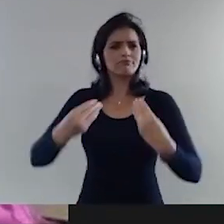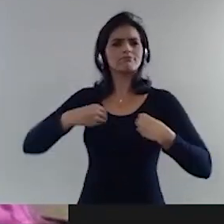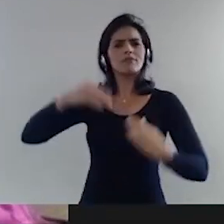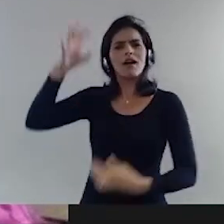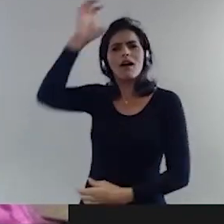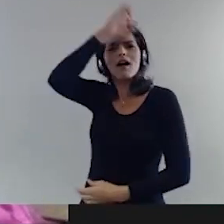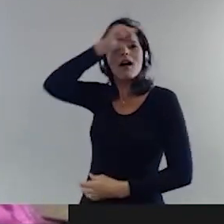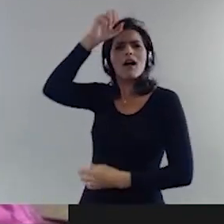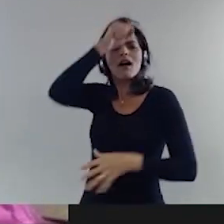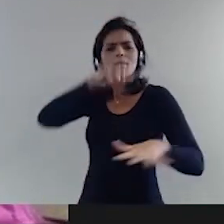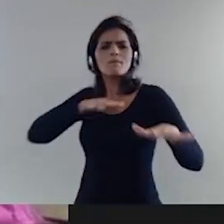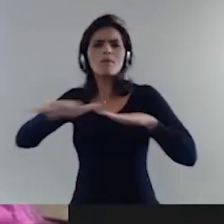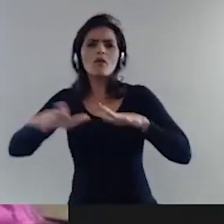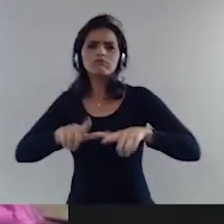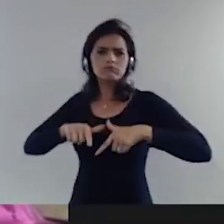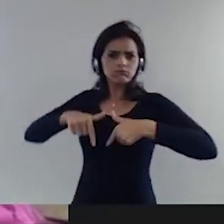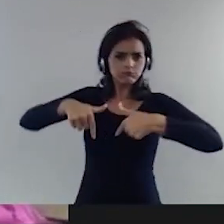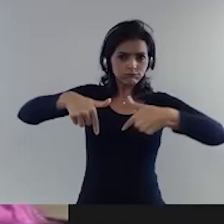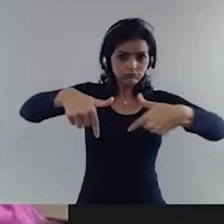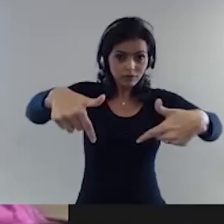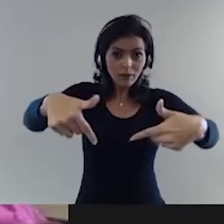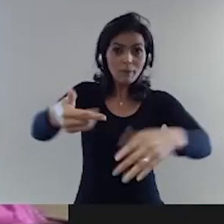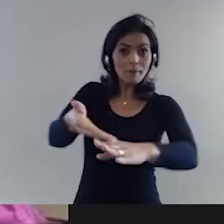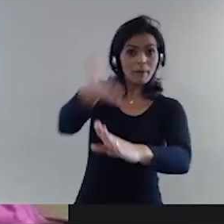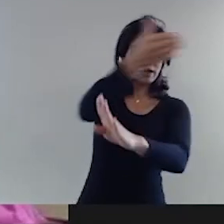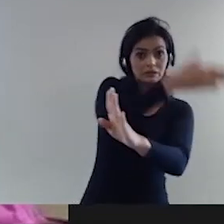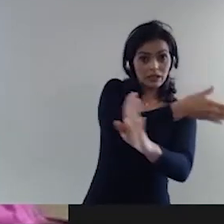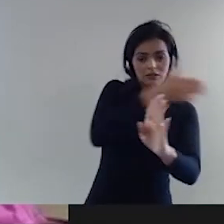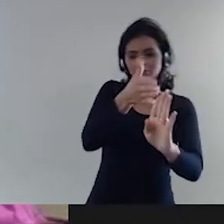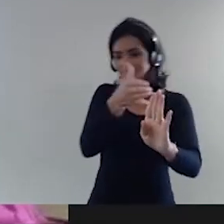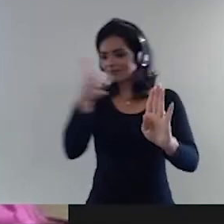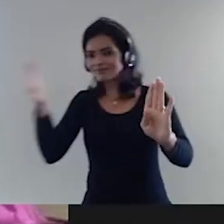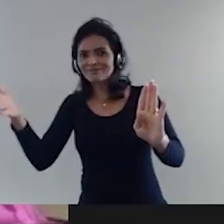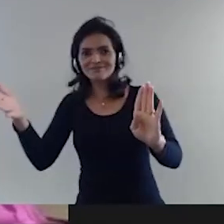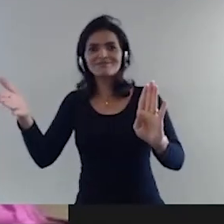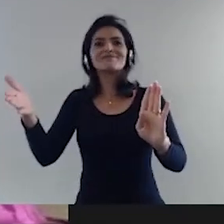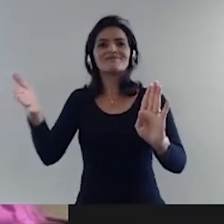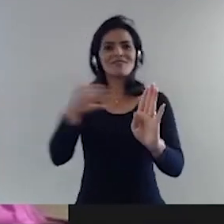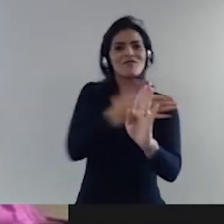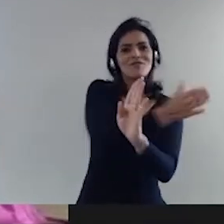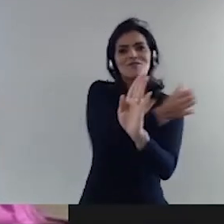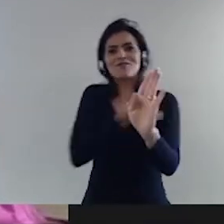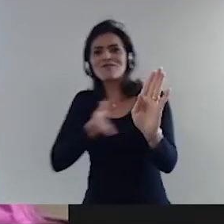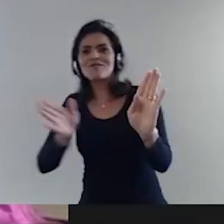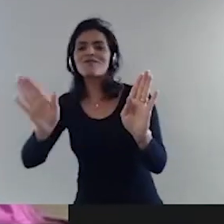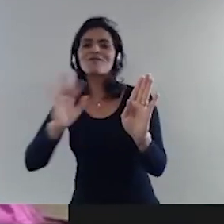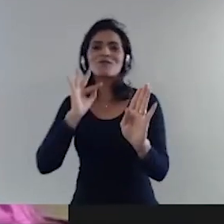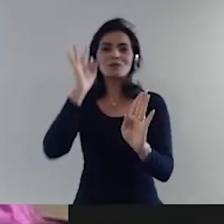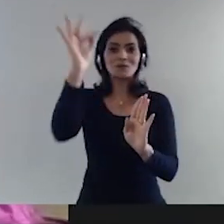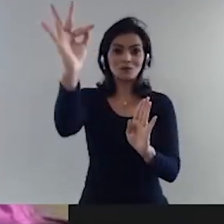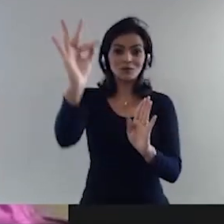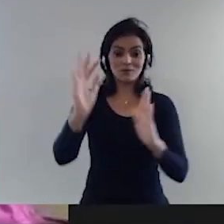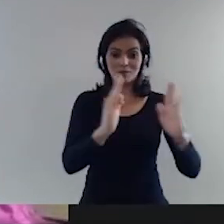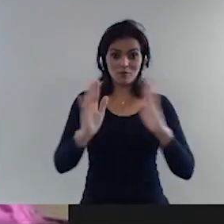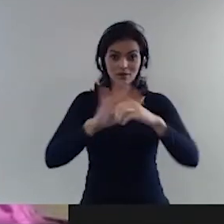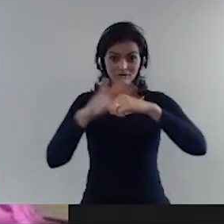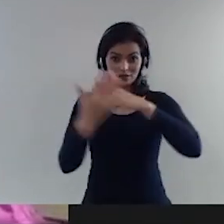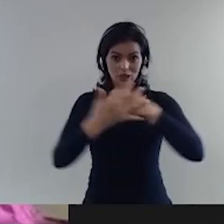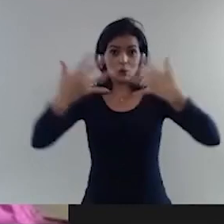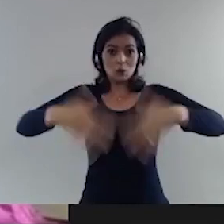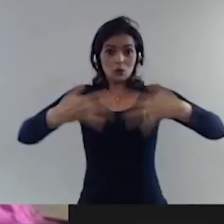a mover-se entre o passado e o futuro. Que possamos ver a crise como uma